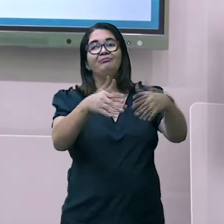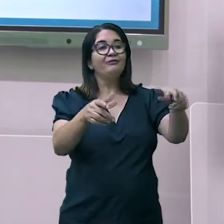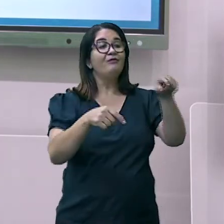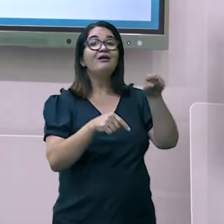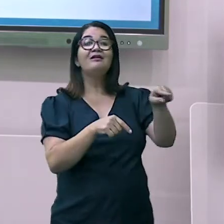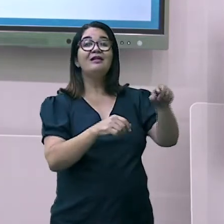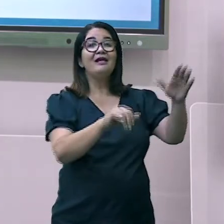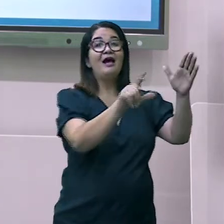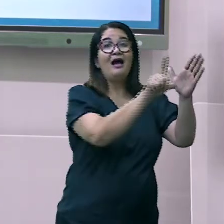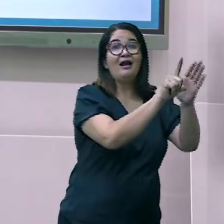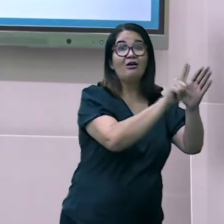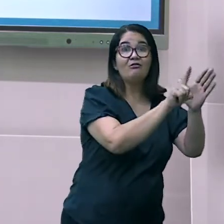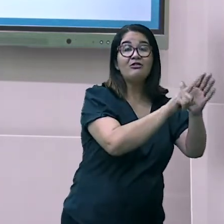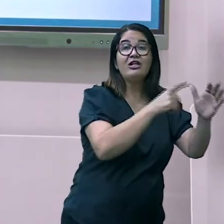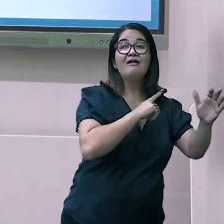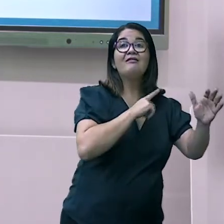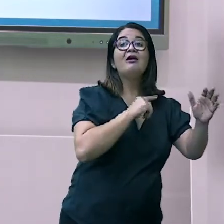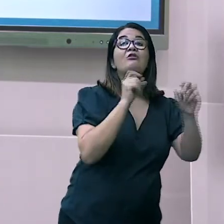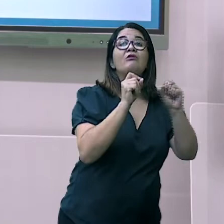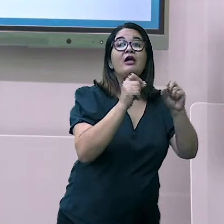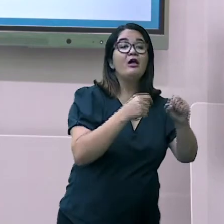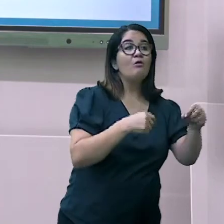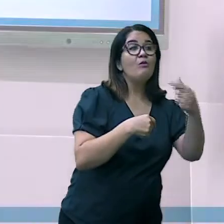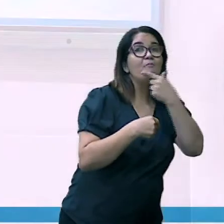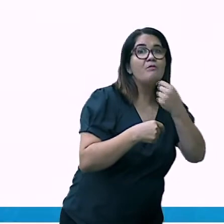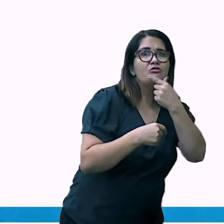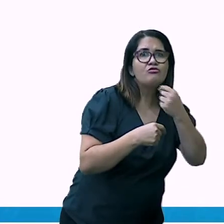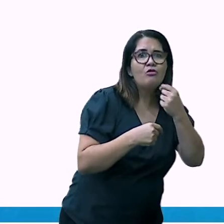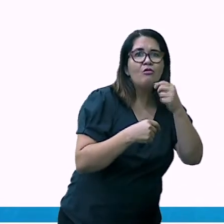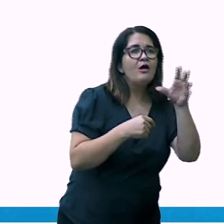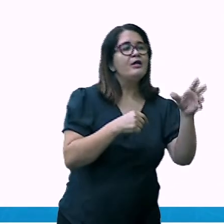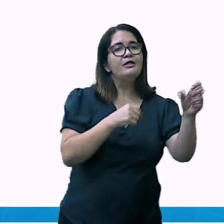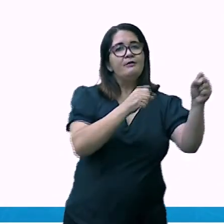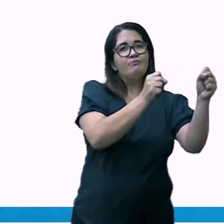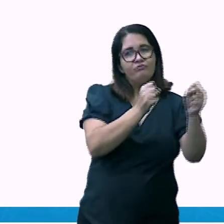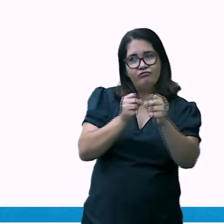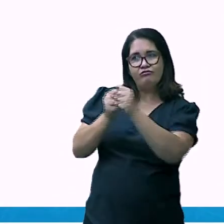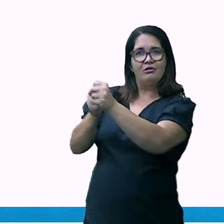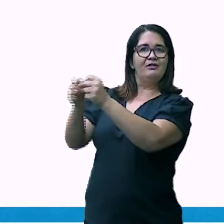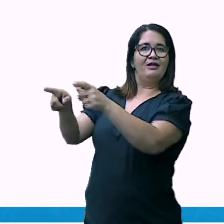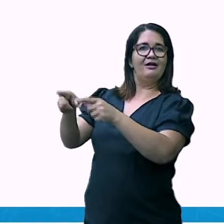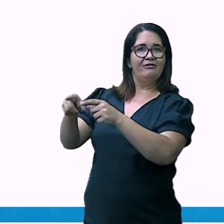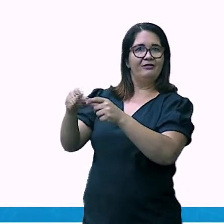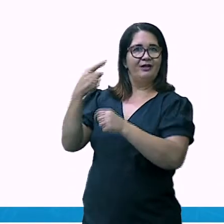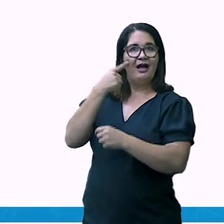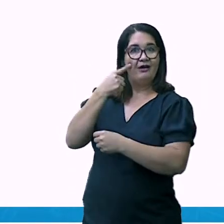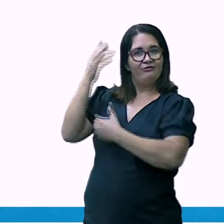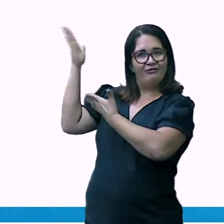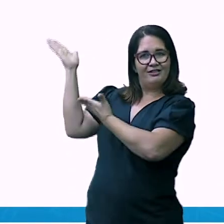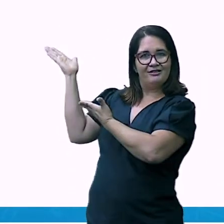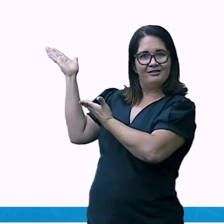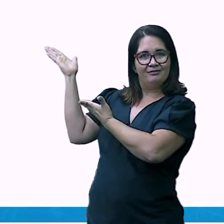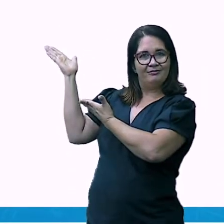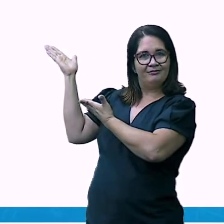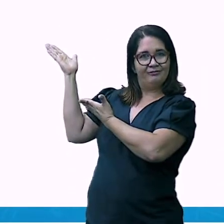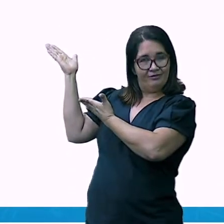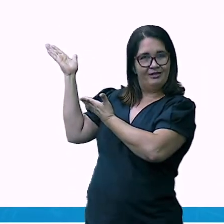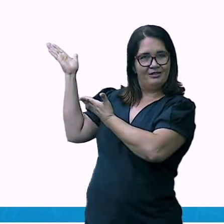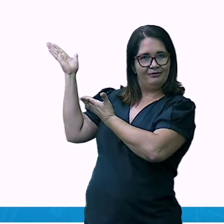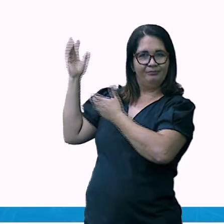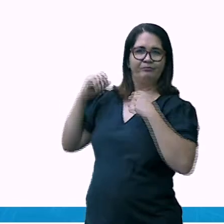consumidor. A reportagem que eu trouxe aqui para vocês do G1 mostra que as entregas